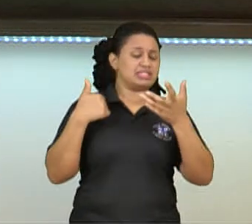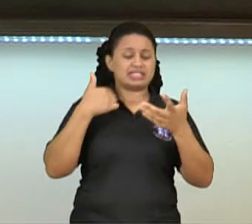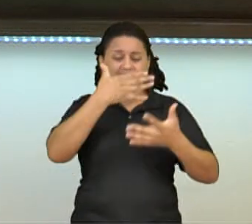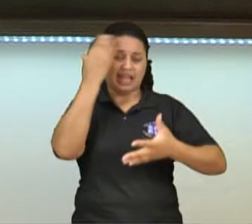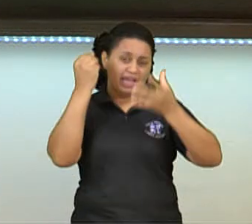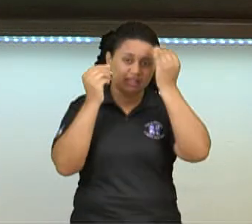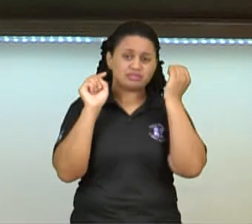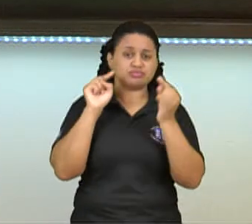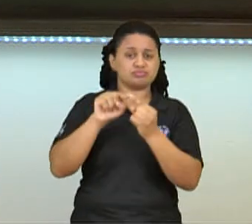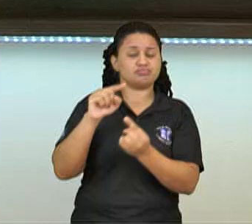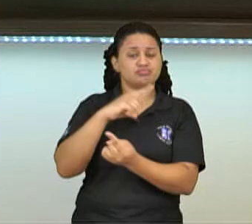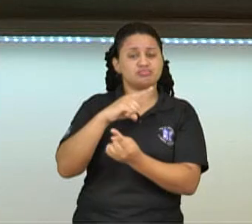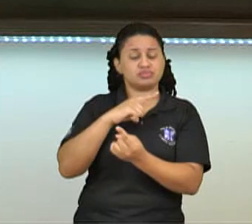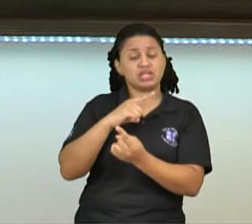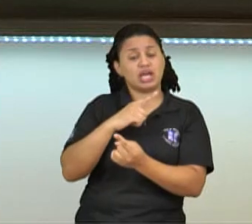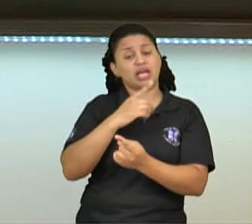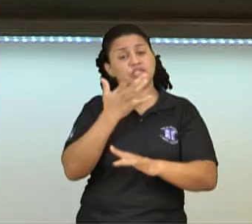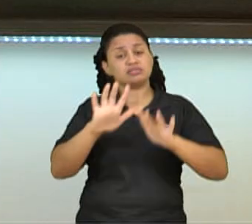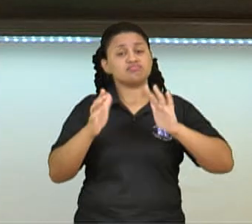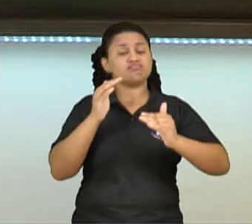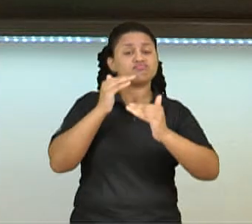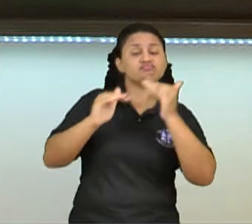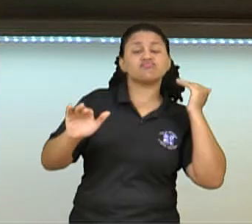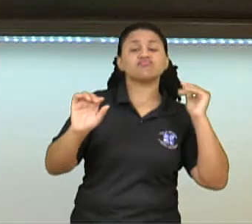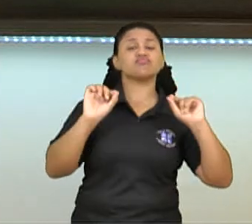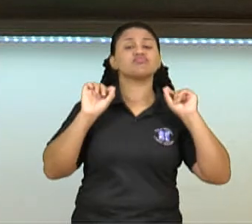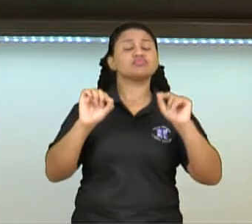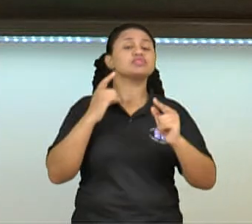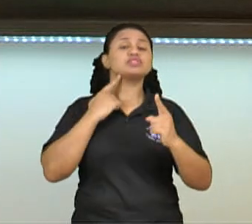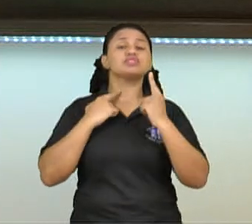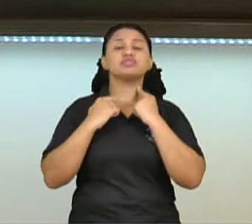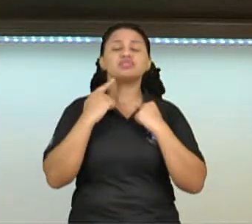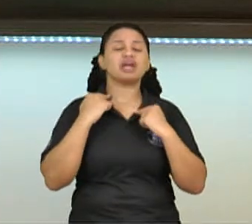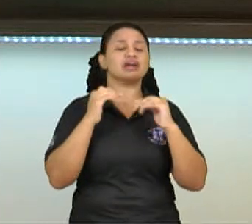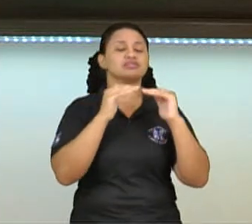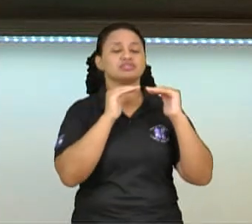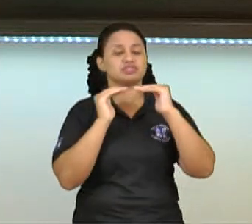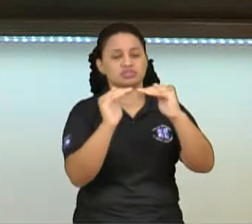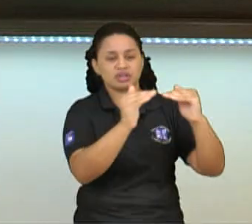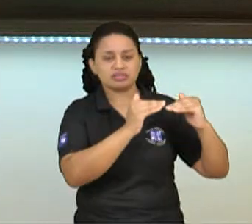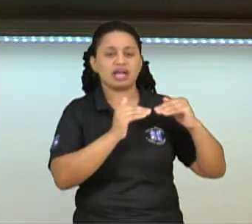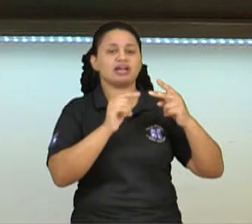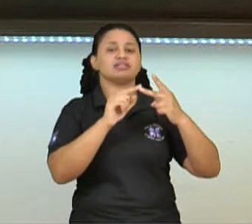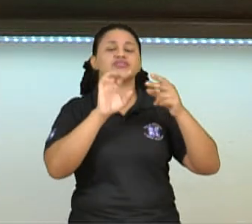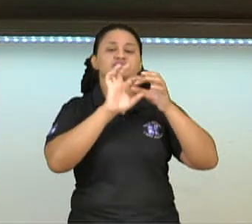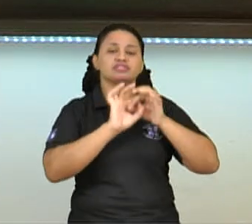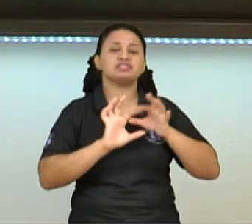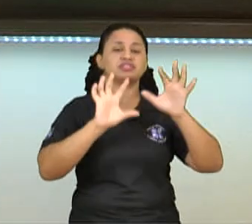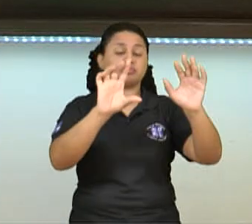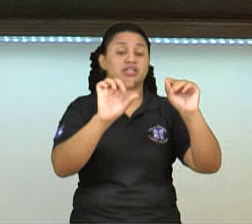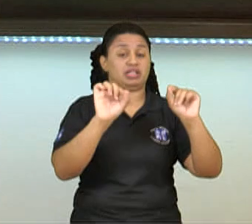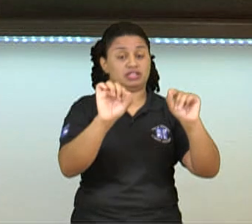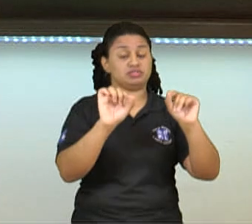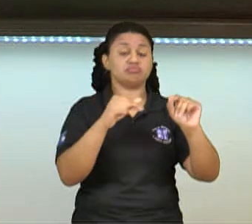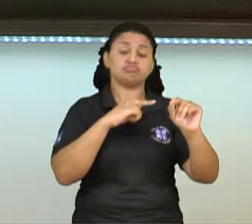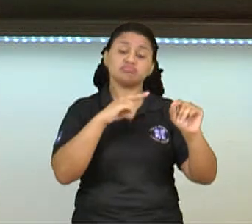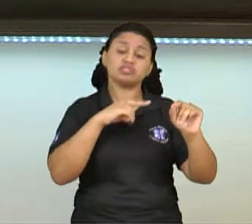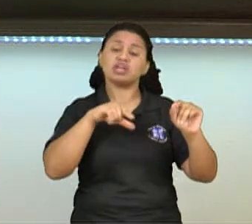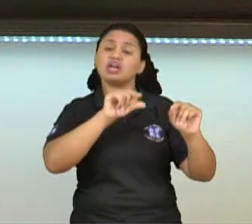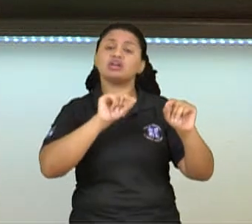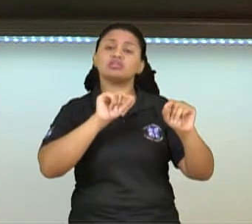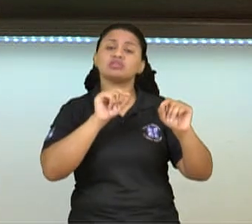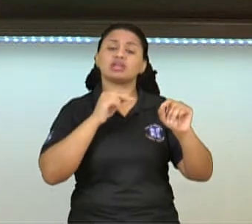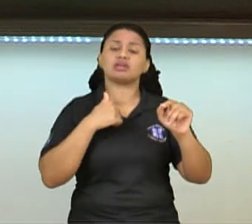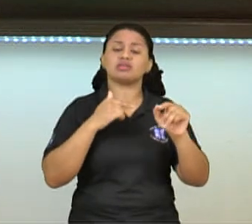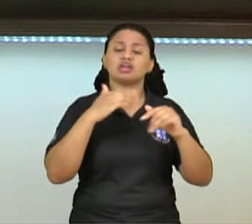vezes contra todos os desejos, né, de igualdade e liberdade que se guiaram ali na elaboração